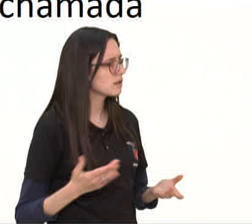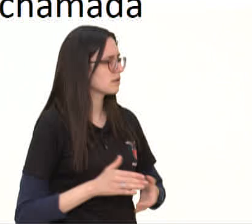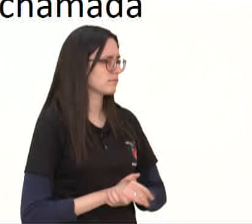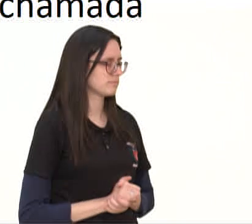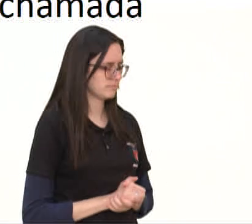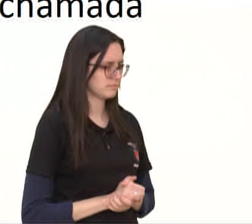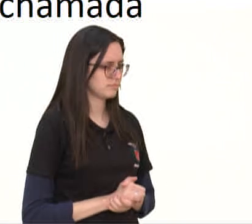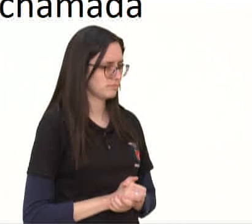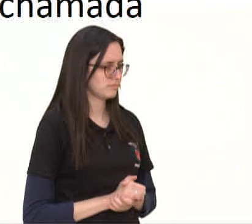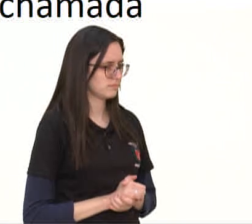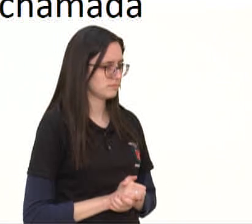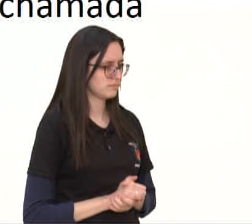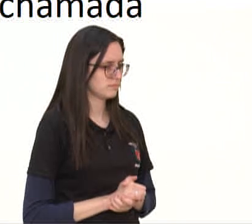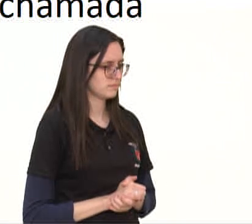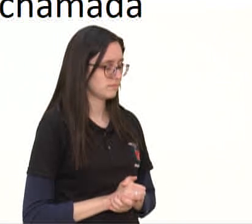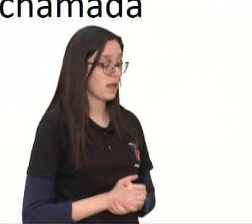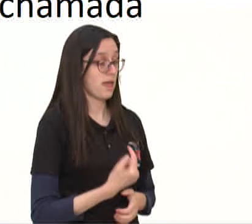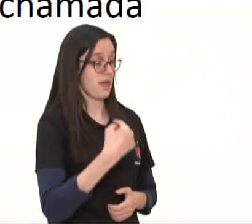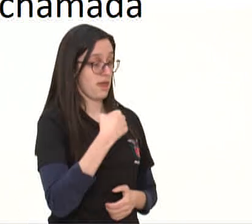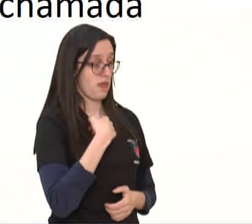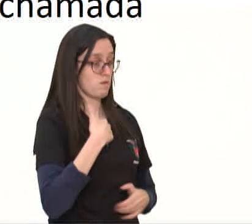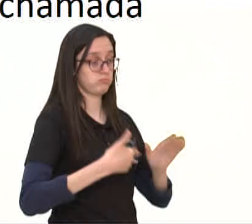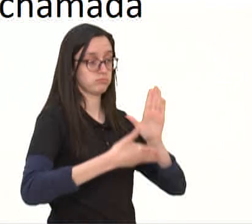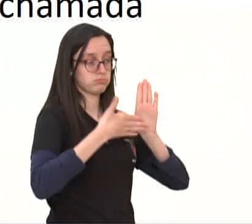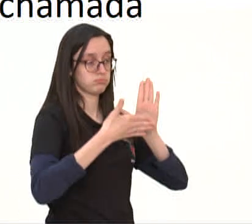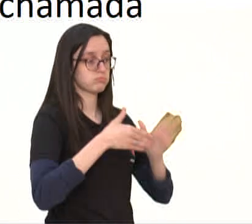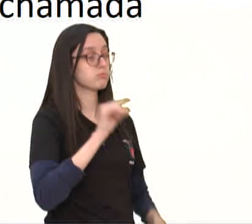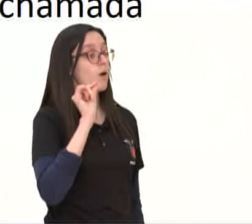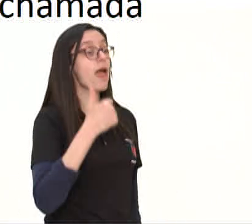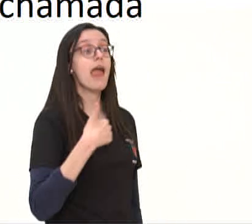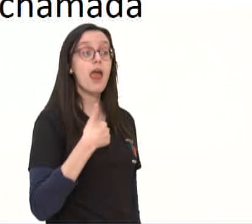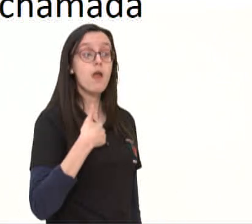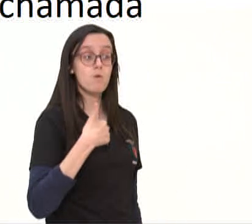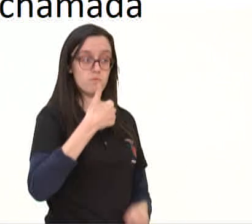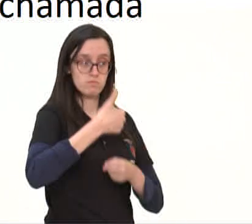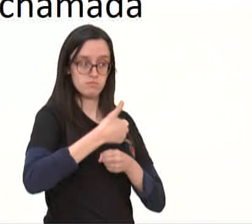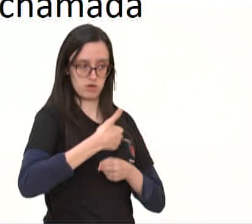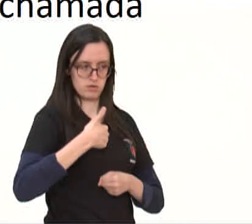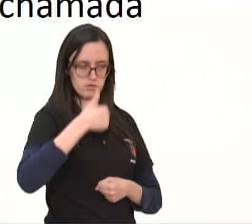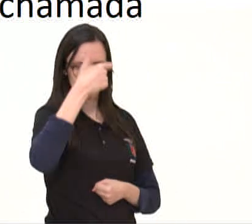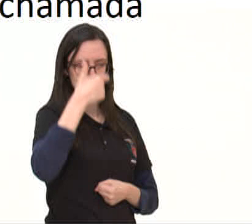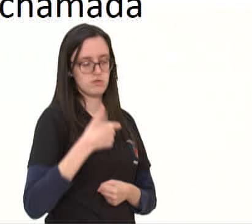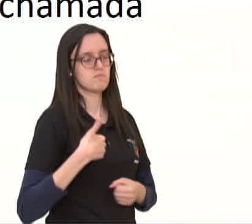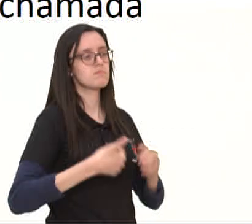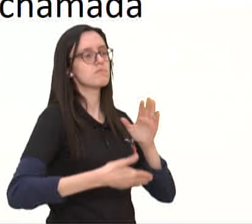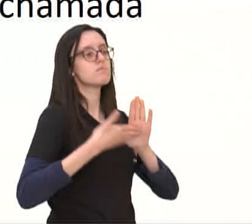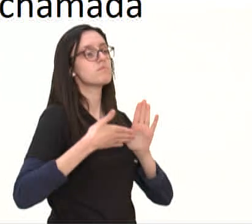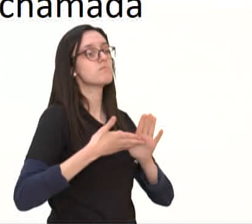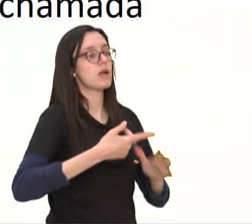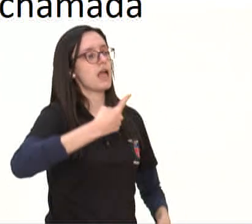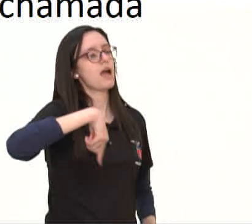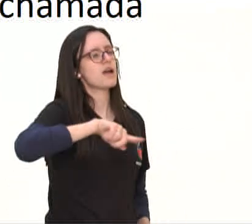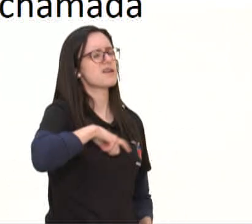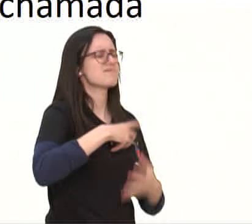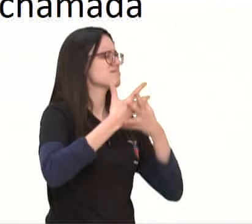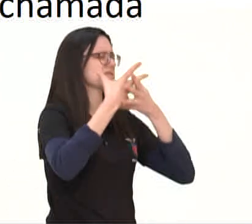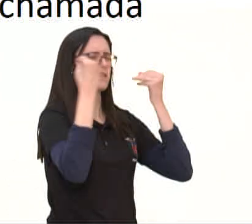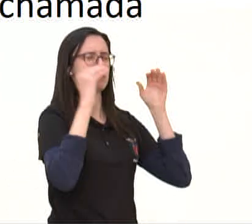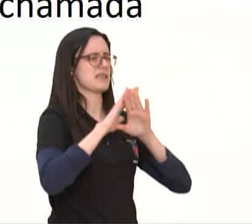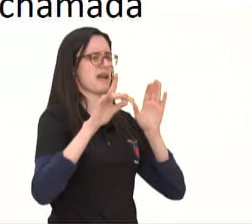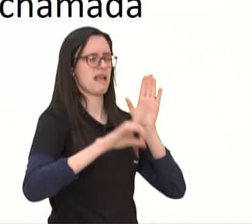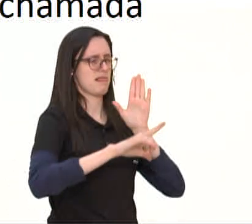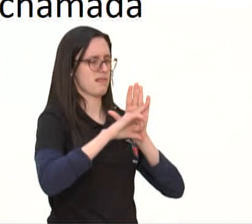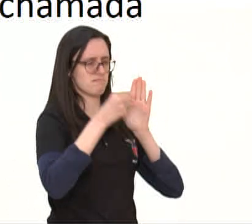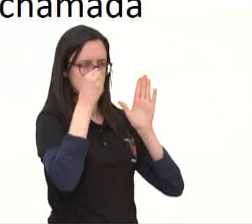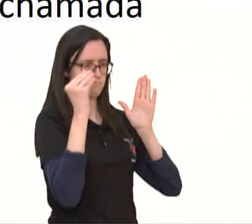coisas. Eu proponho, disse o homem, que a gente esqueça essa tal de